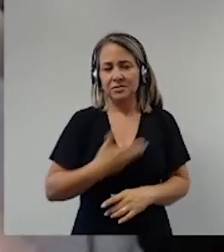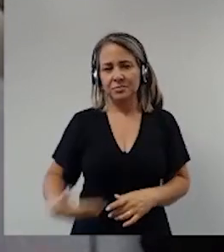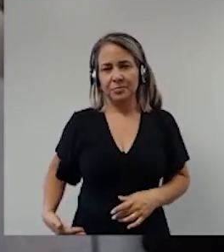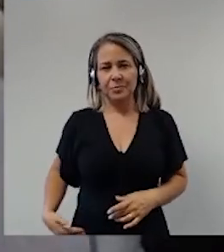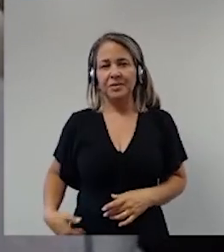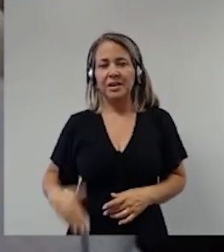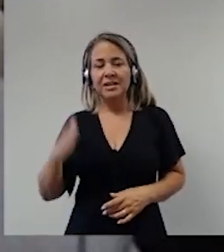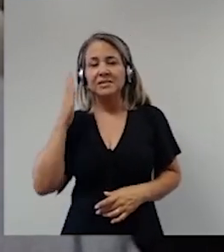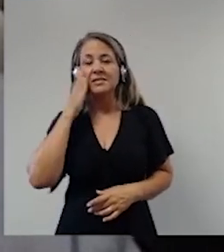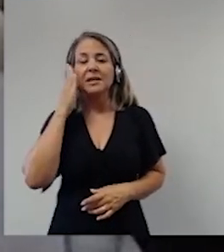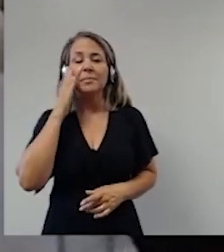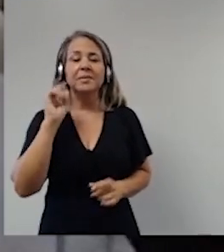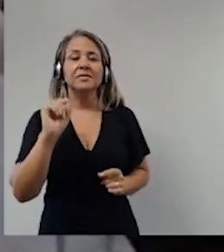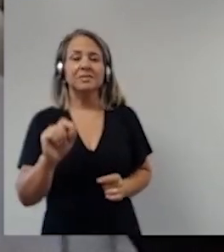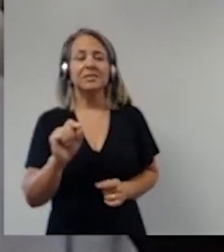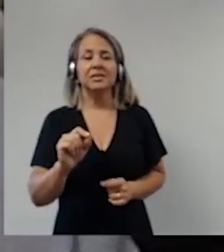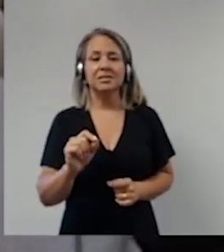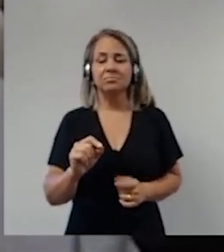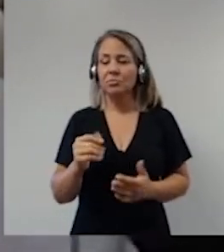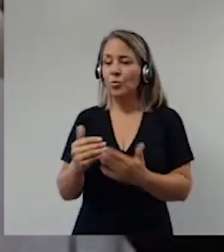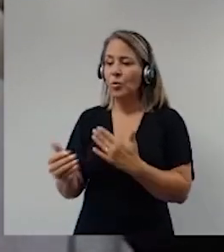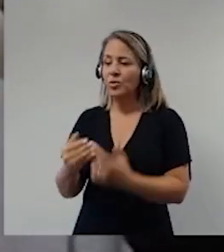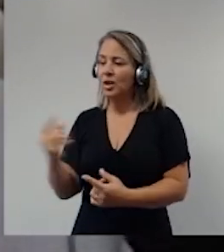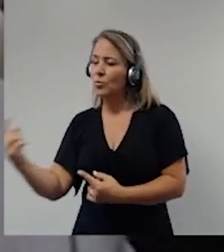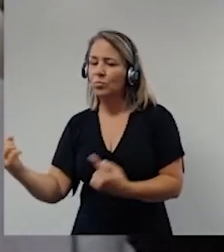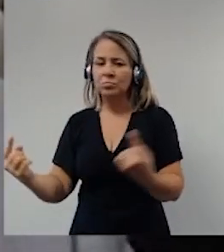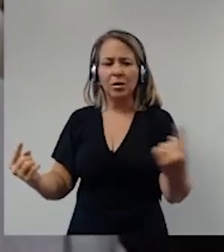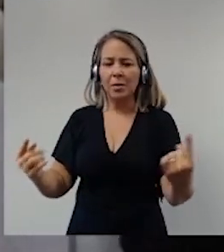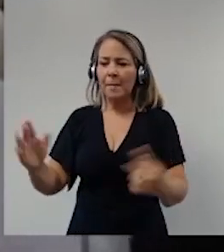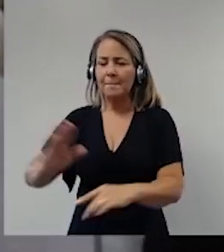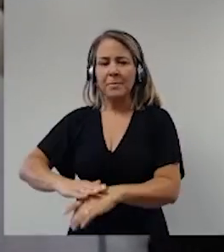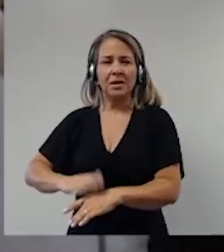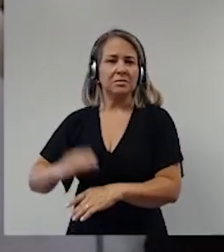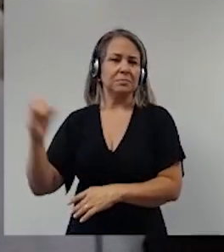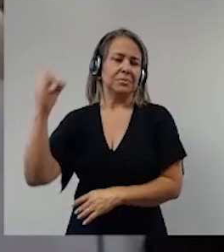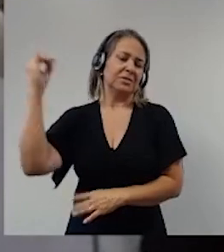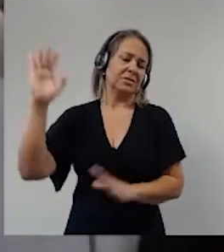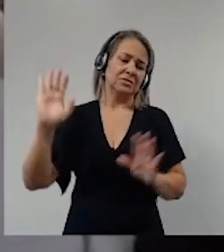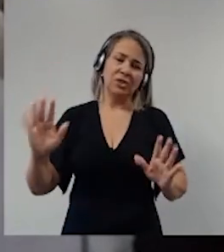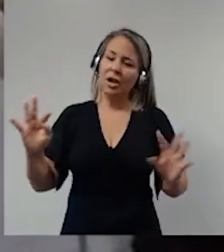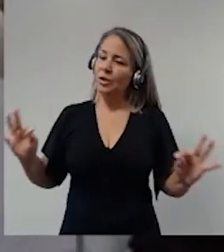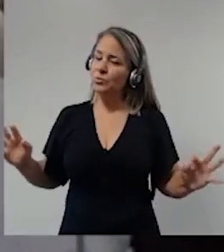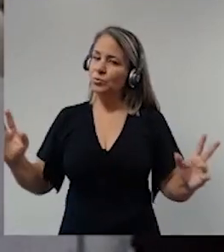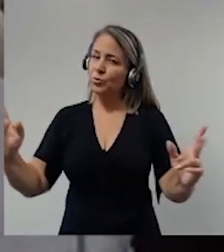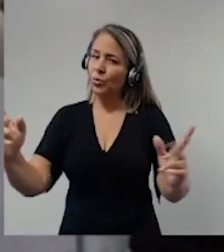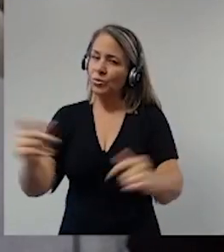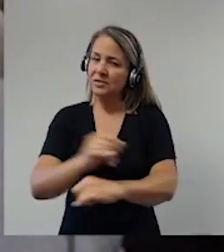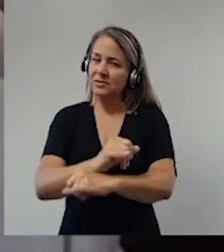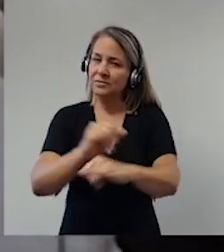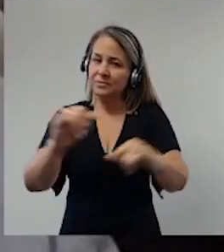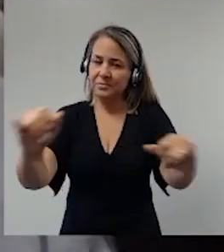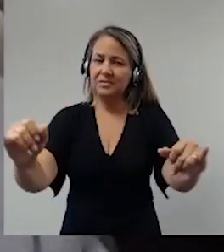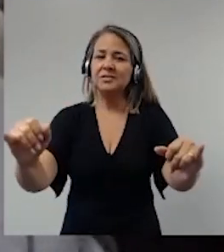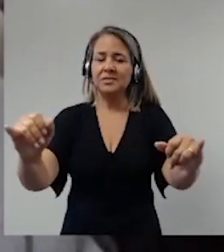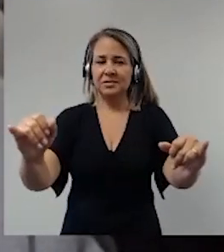de considerar esse ou aquele mais ou menos importante. Ou seja, todos os dados devem